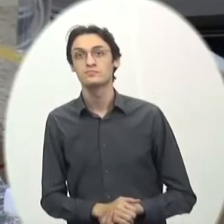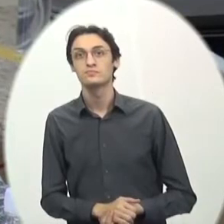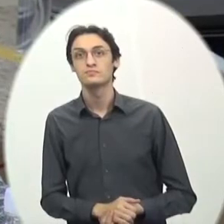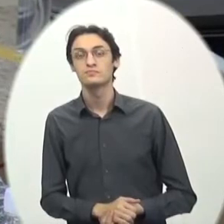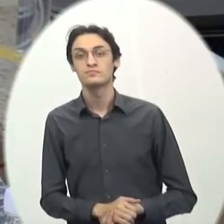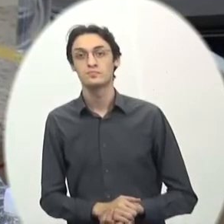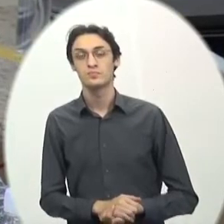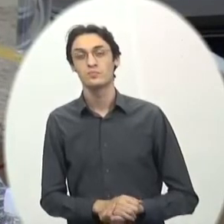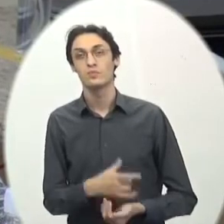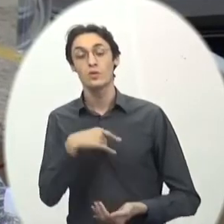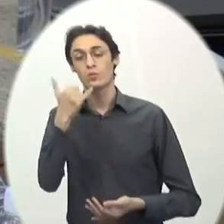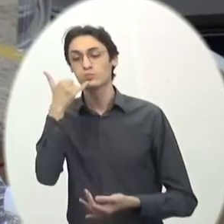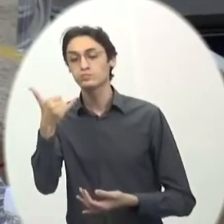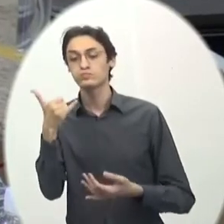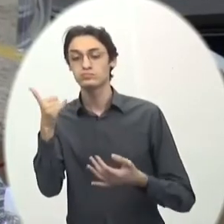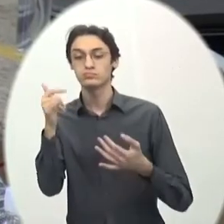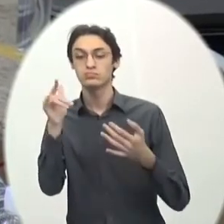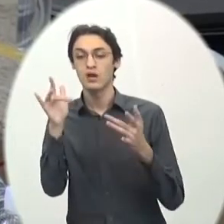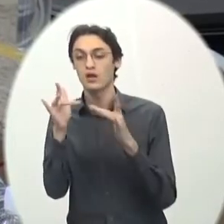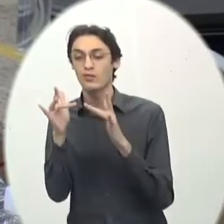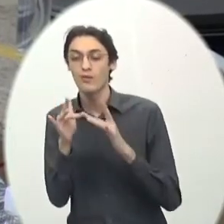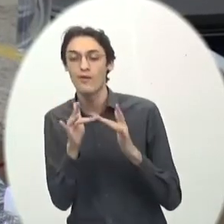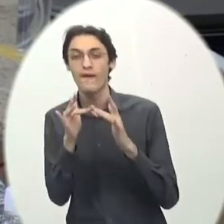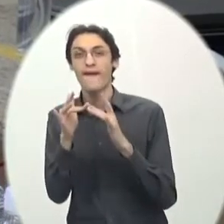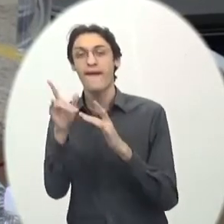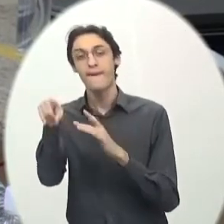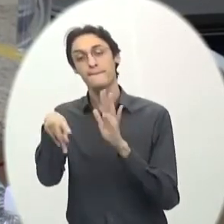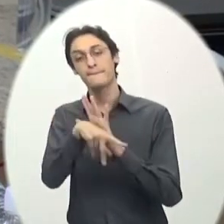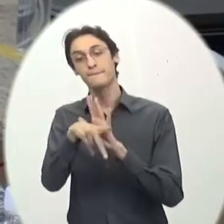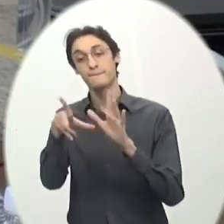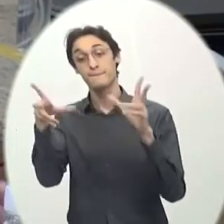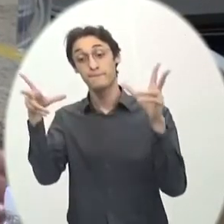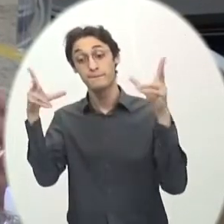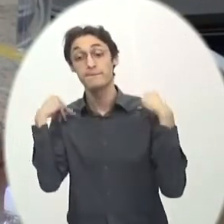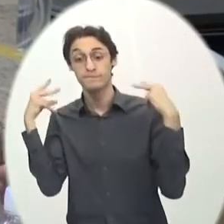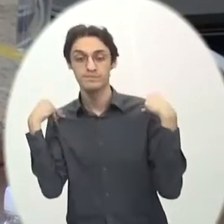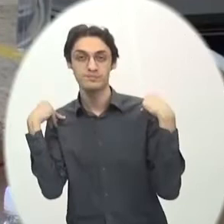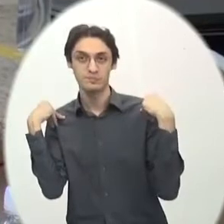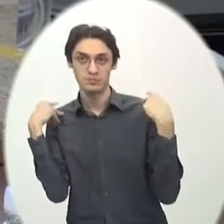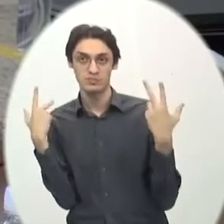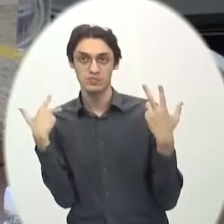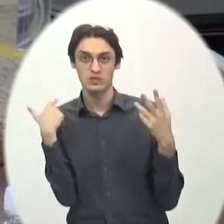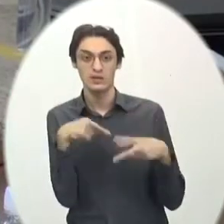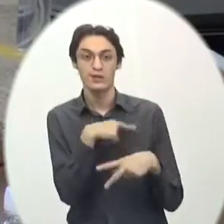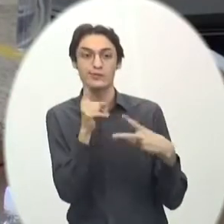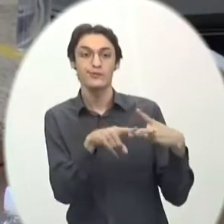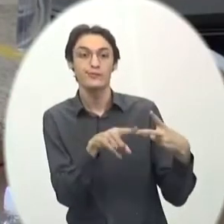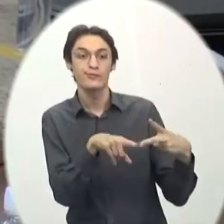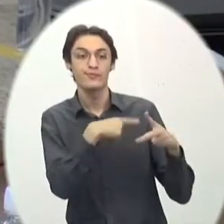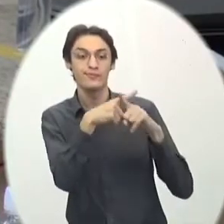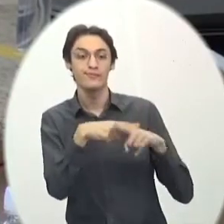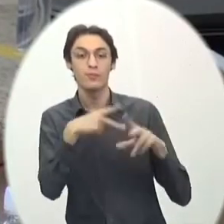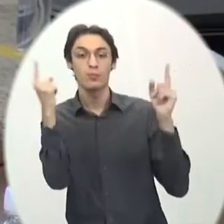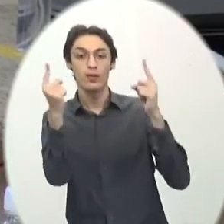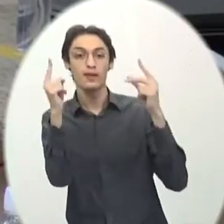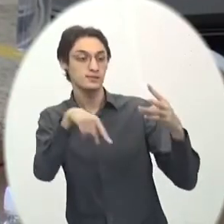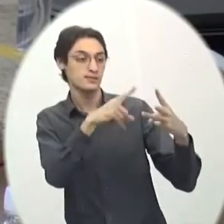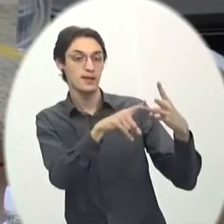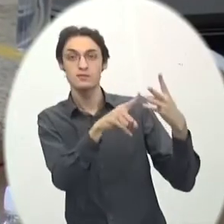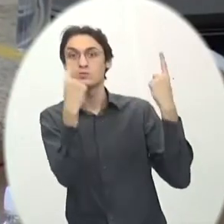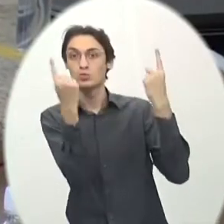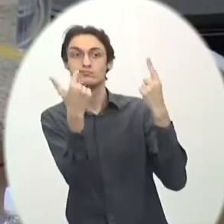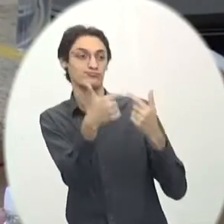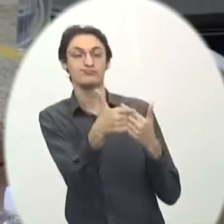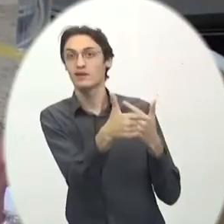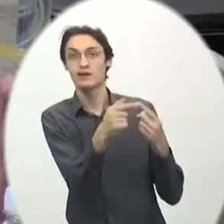o contrato visava única e exclusivamente condutor. Por quê? Eu não teria uma segunda e terceira ambulância, então não seria interessante, eu não iria participar